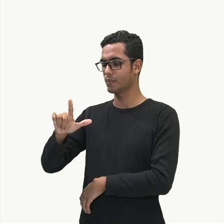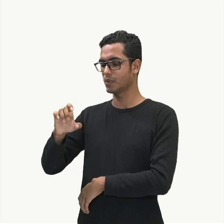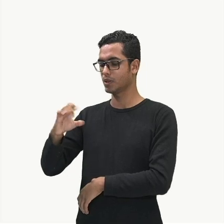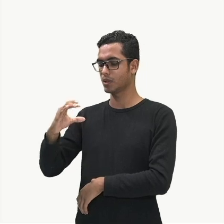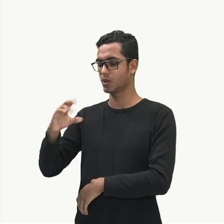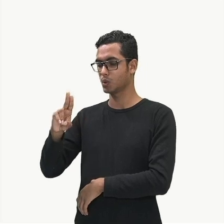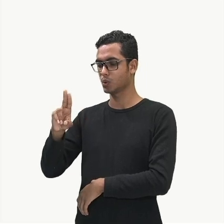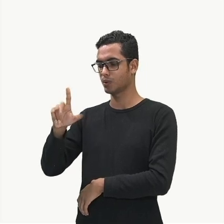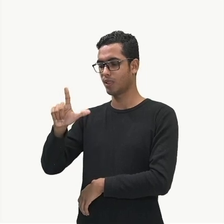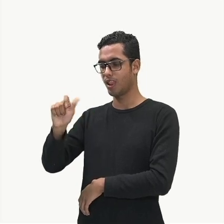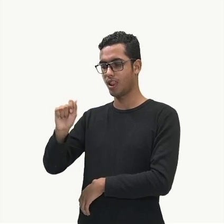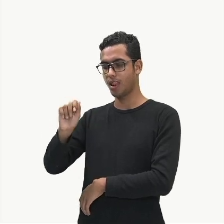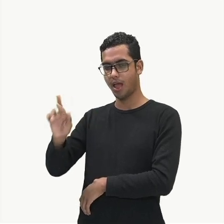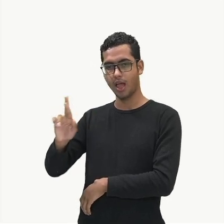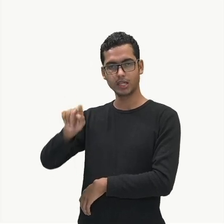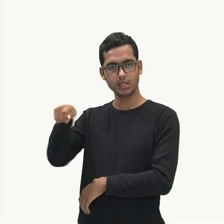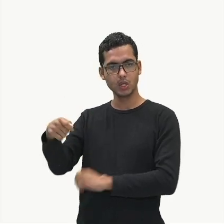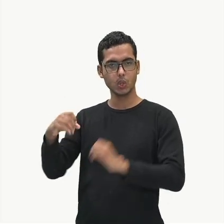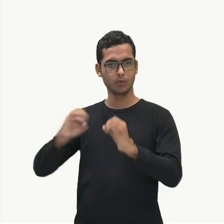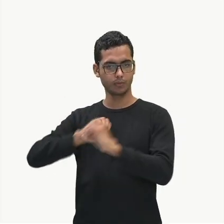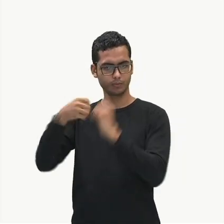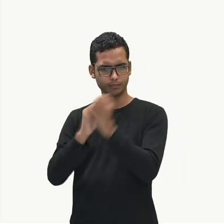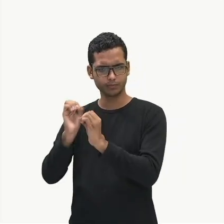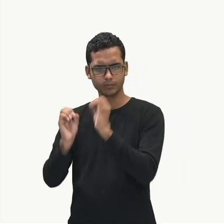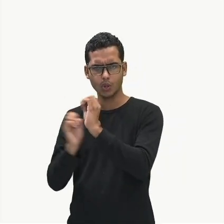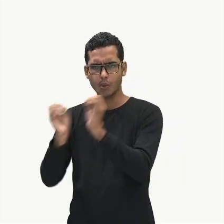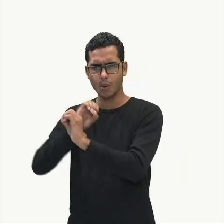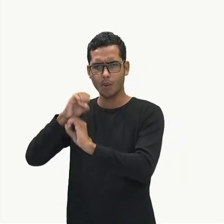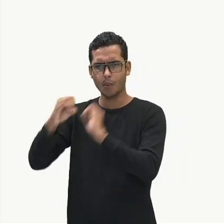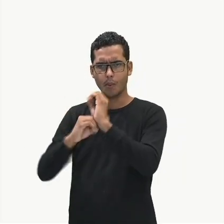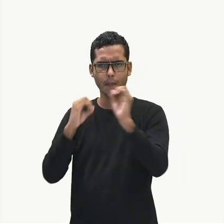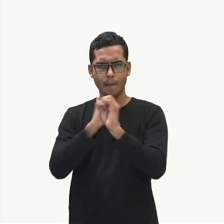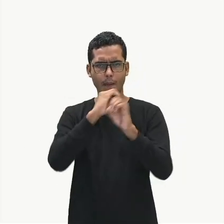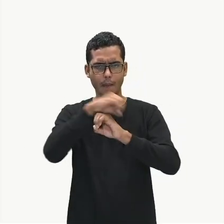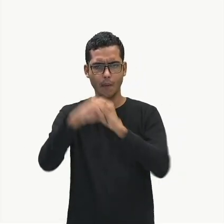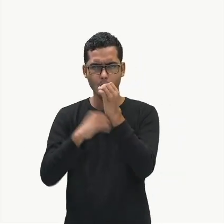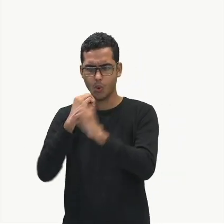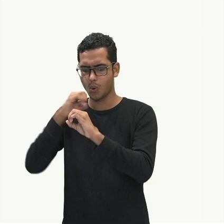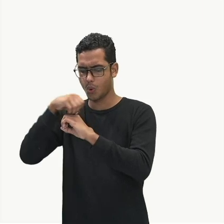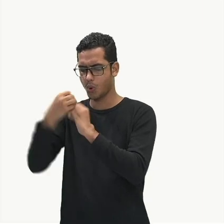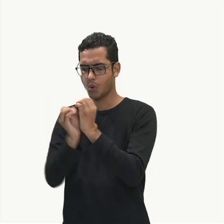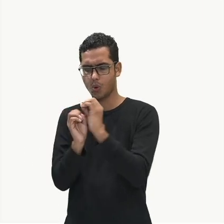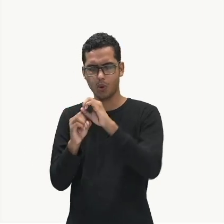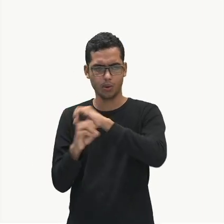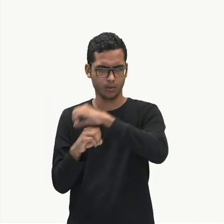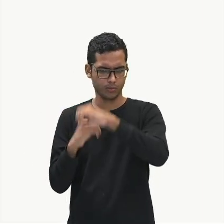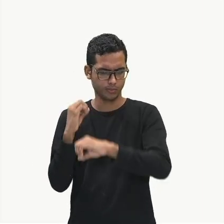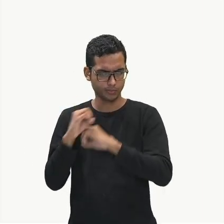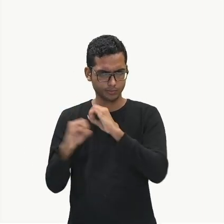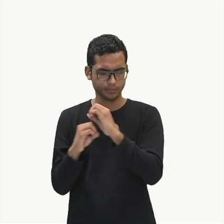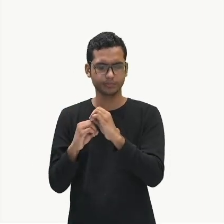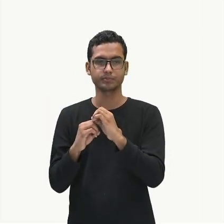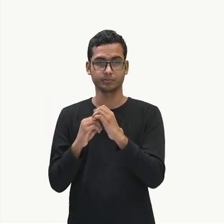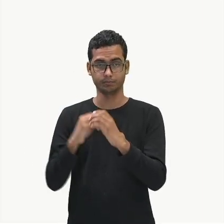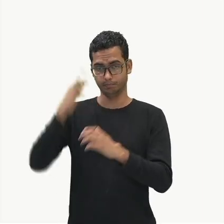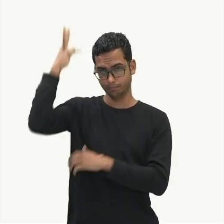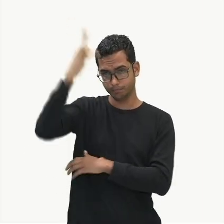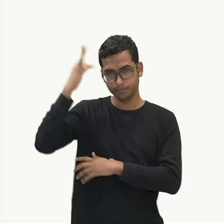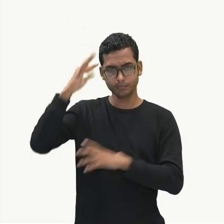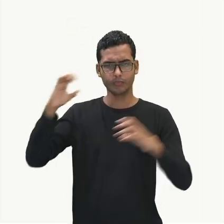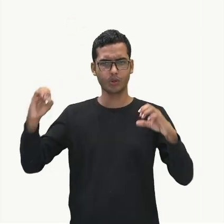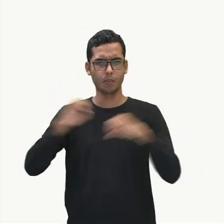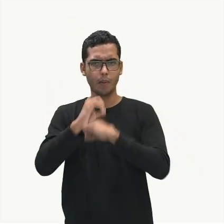com a teoria da reatividade, da colisão, as reações ocorrem quando as